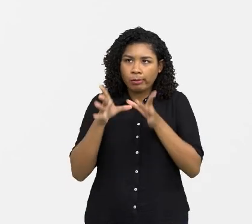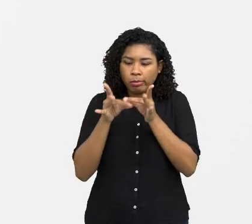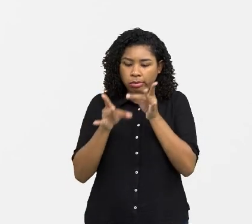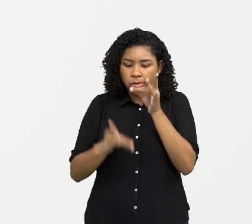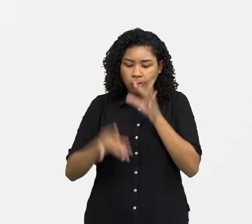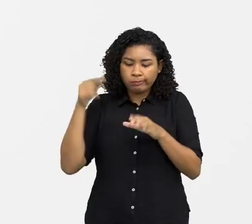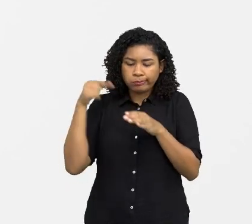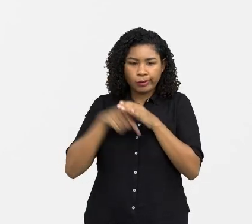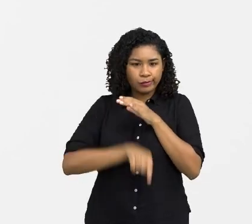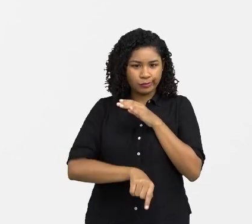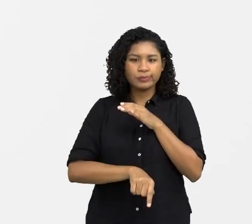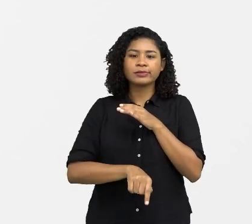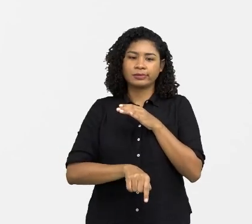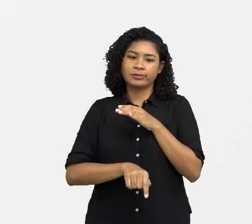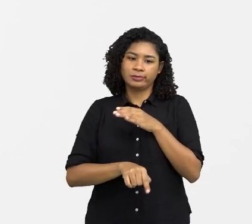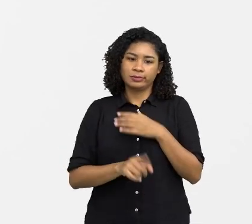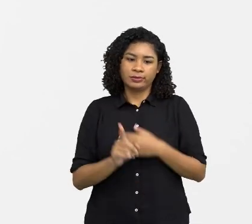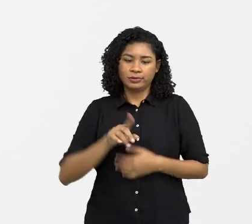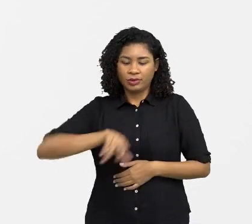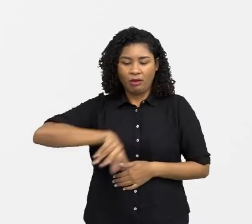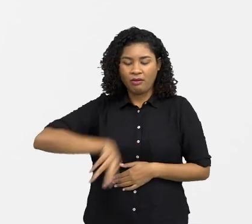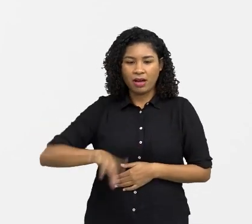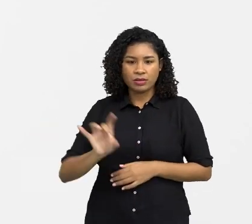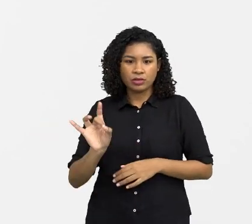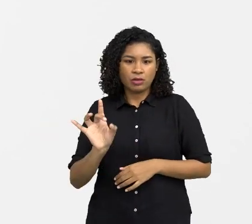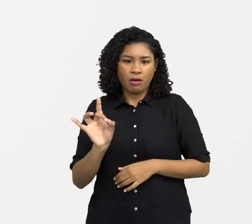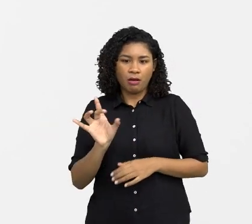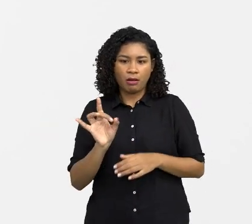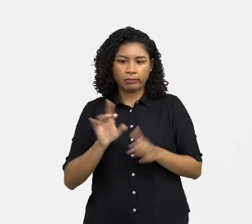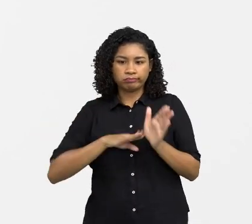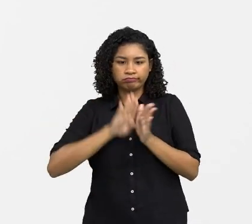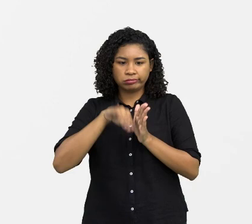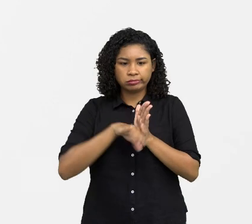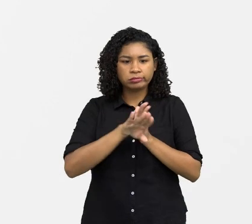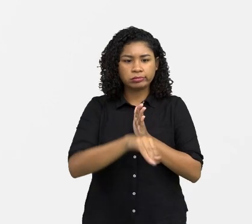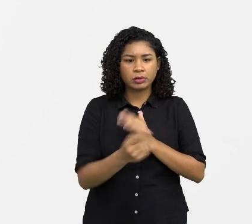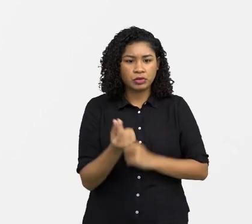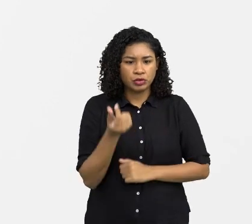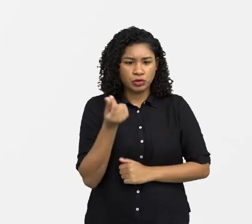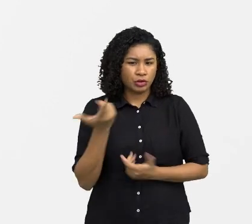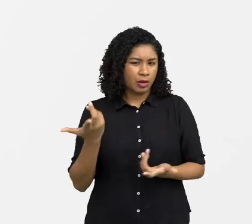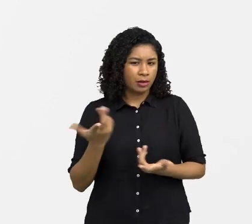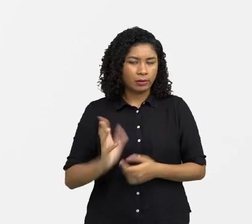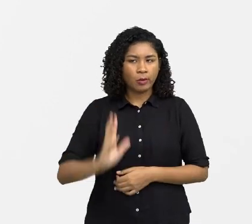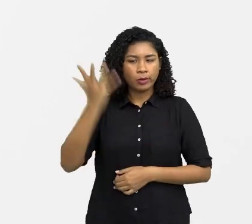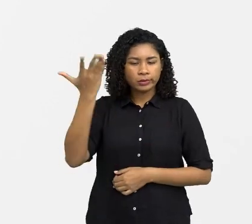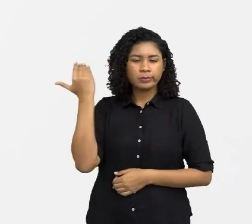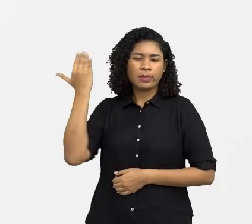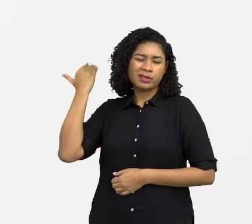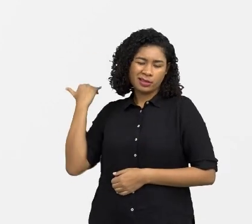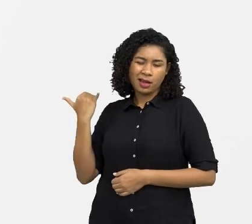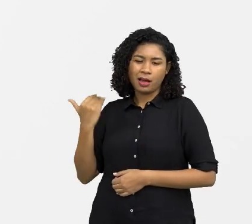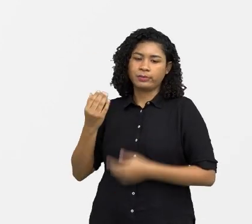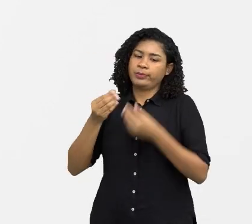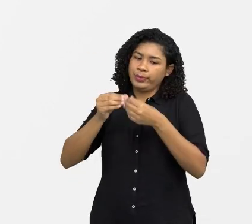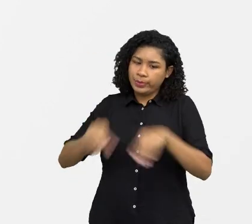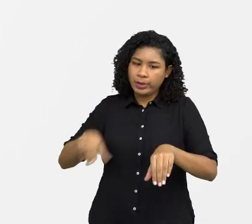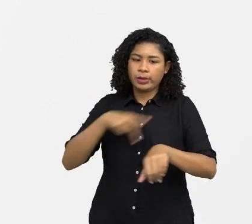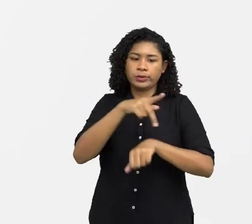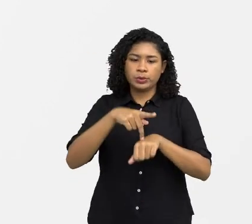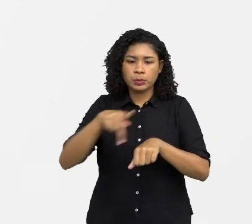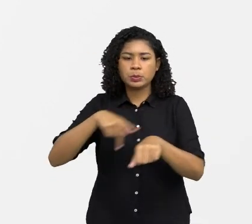de Valores de um país, né? Que, inclusive, aconteceu lá em 97, realmente prejudicou muitos países, mas